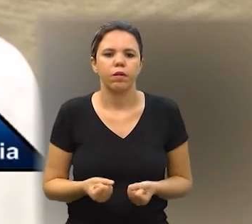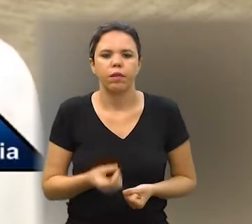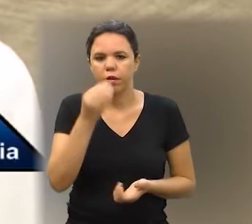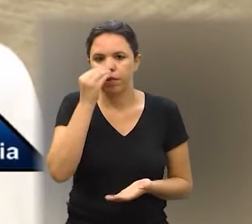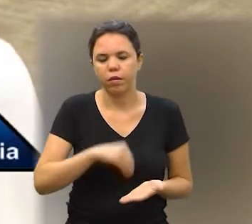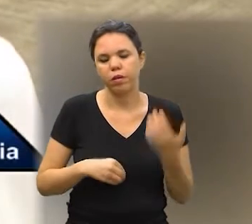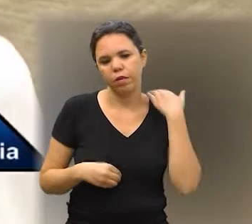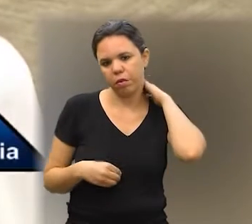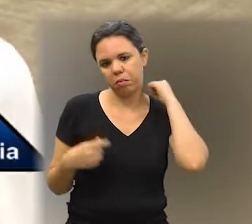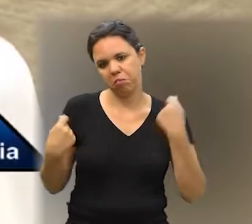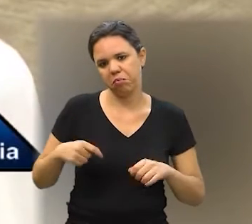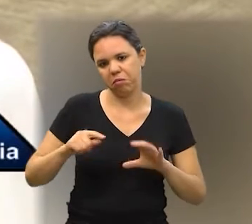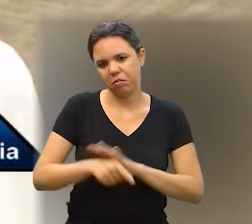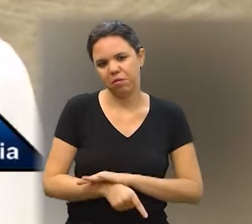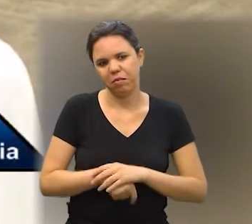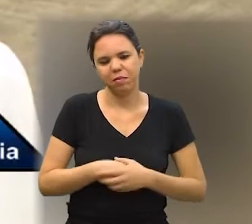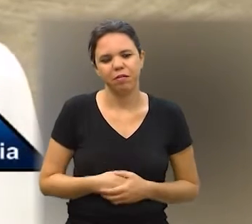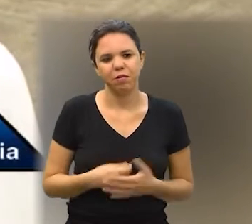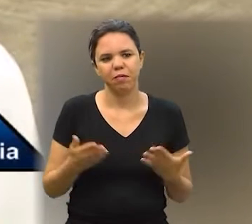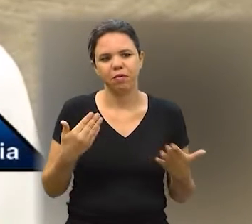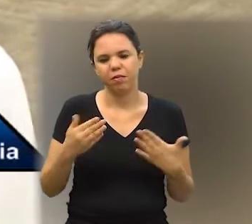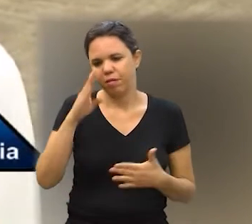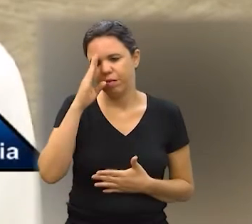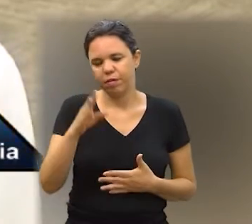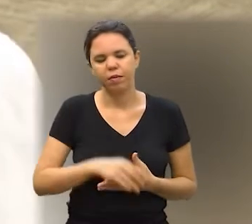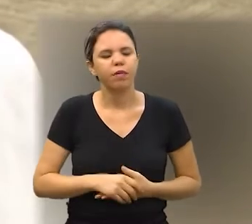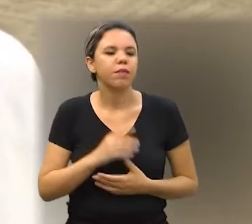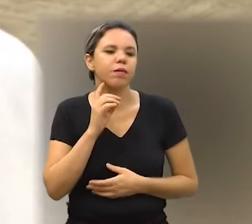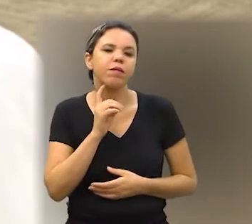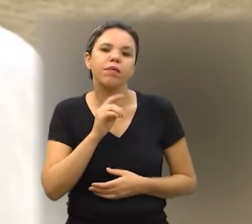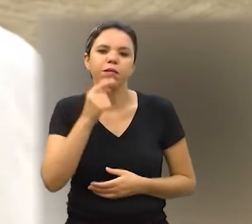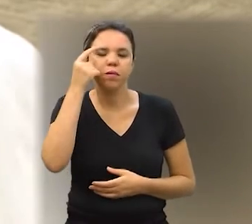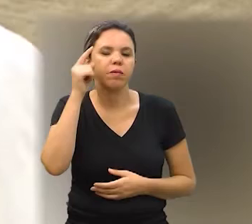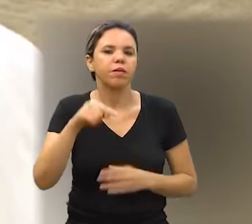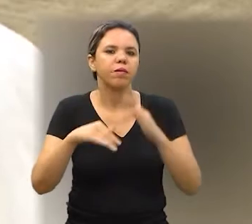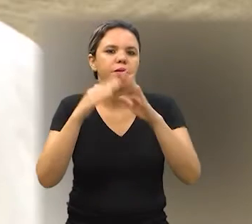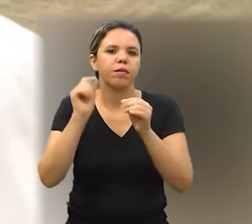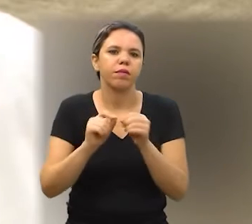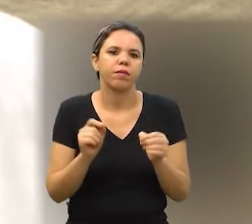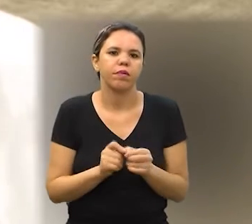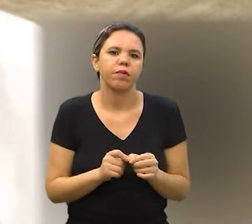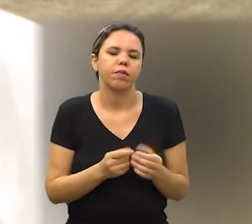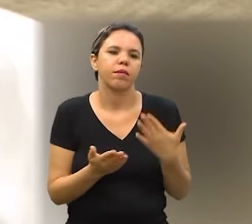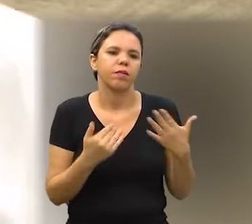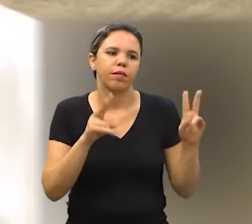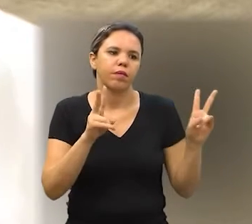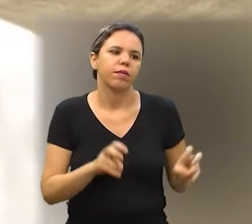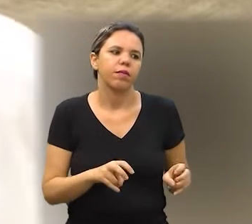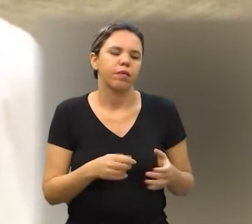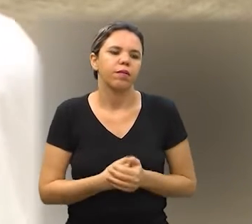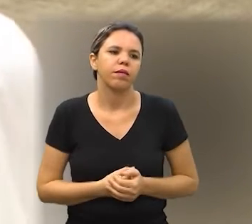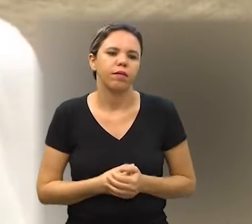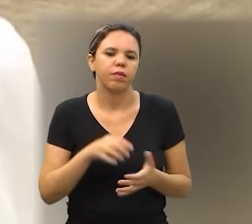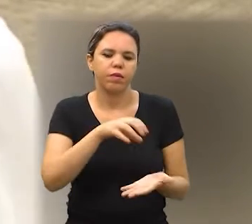e ignorando. Então a gente precisa aprofundar esse debate principalmente. A nossa ideia é, além de fazer os debates temáticos,